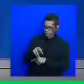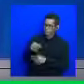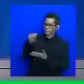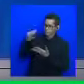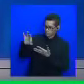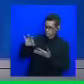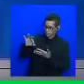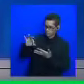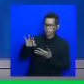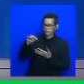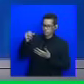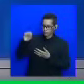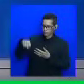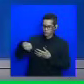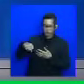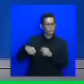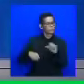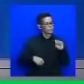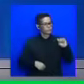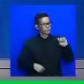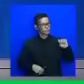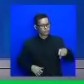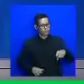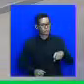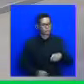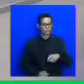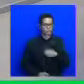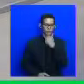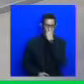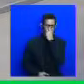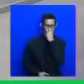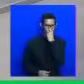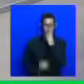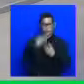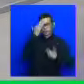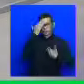sorteados da Mega Sena? Sim, confirmo. Sim, confirmo. Muito obrigado pelas confirmações.